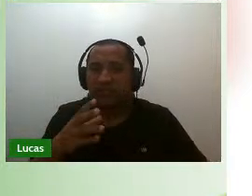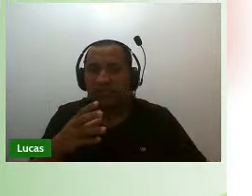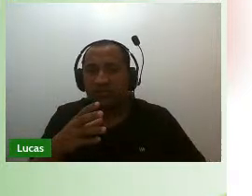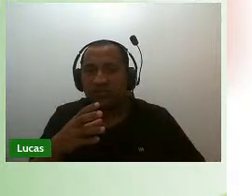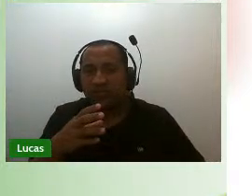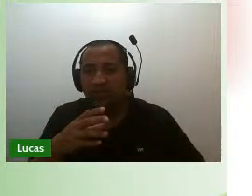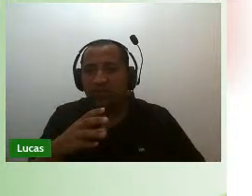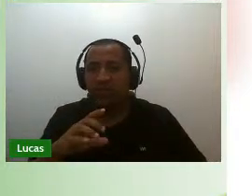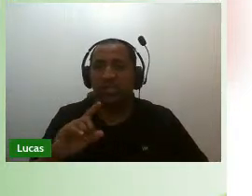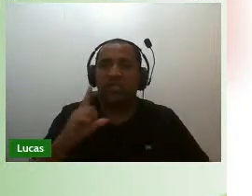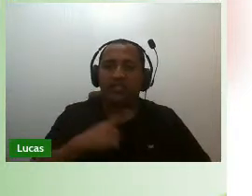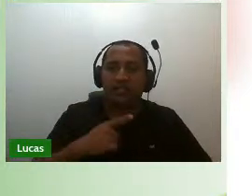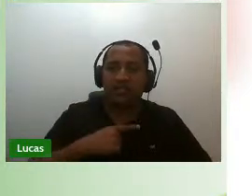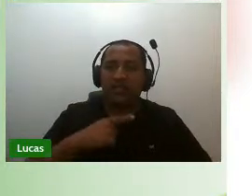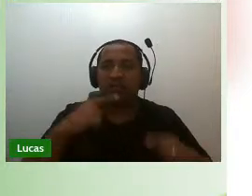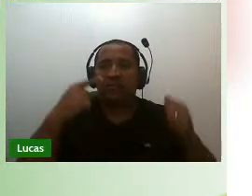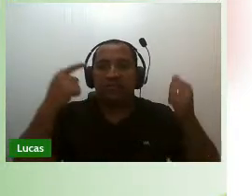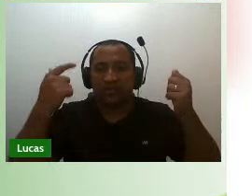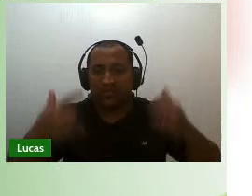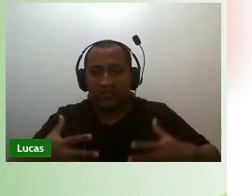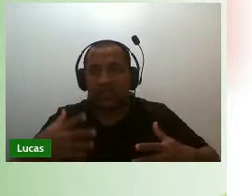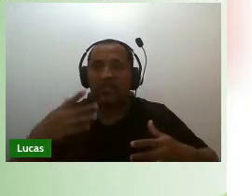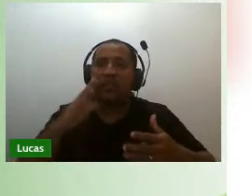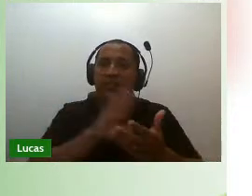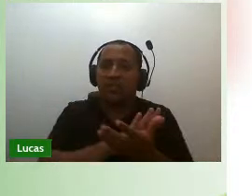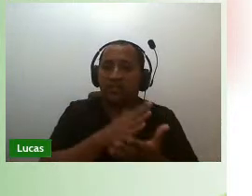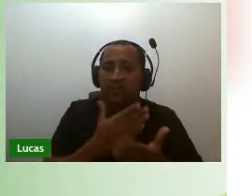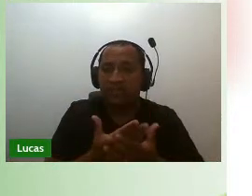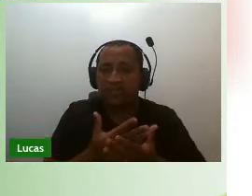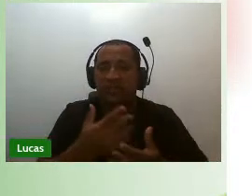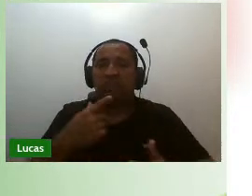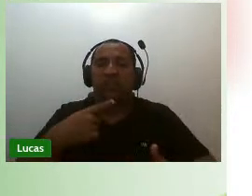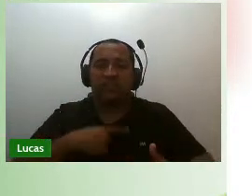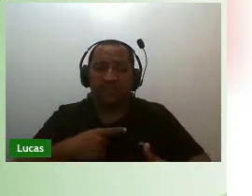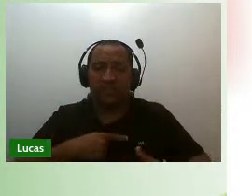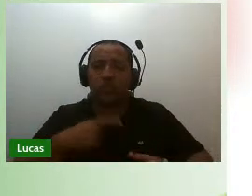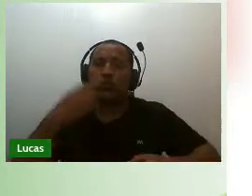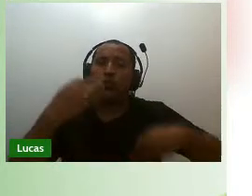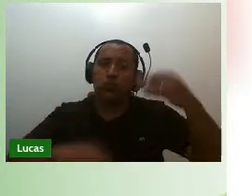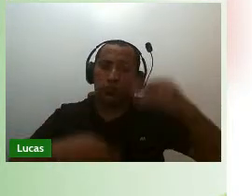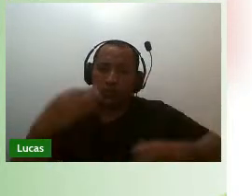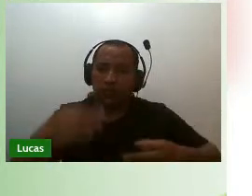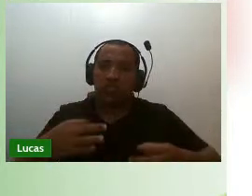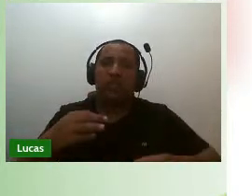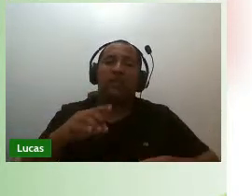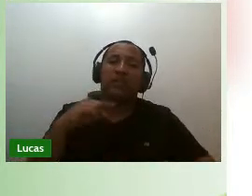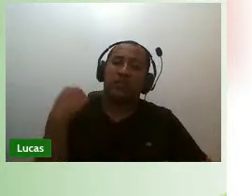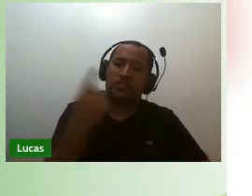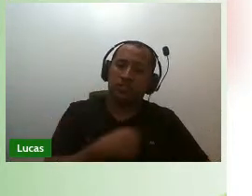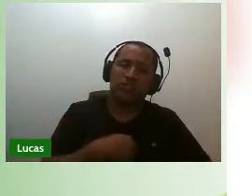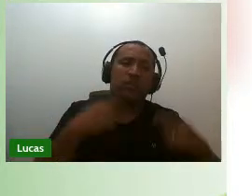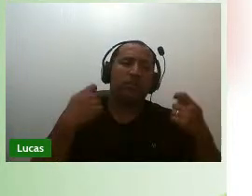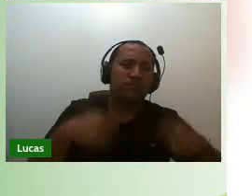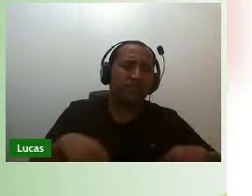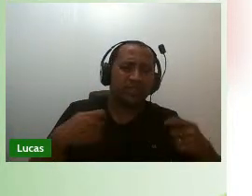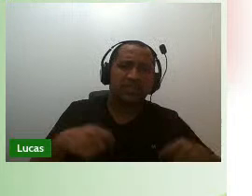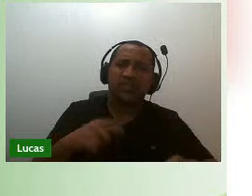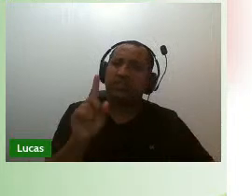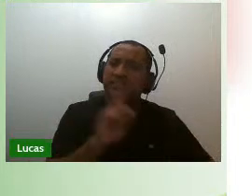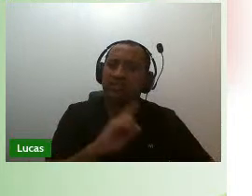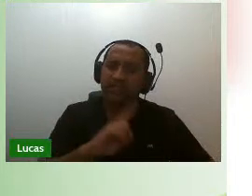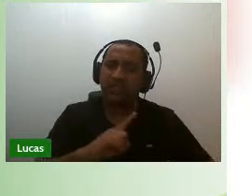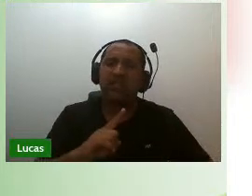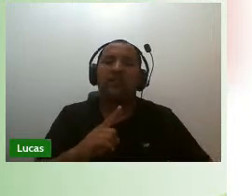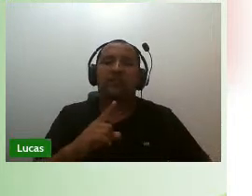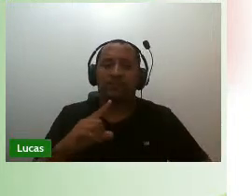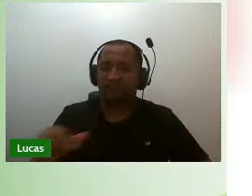não tem que interpretar, a gente não tem que julgar, a gente não tem que não ter conexão com as pessoas, né?